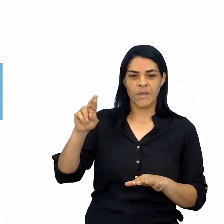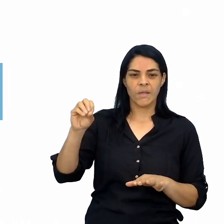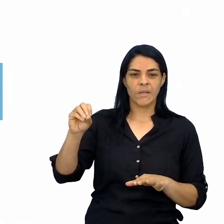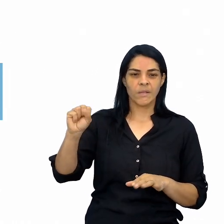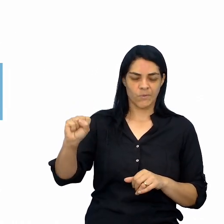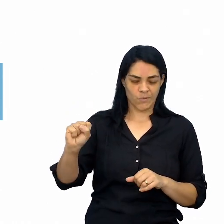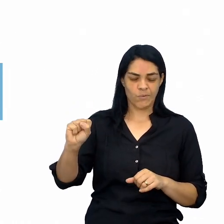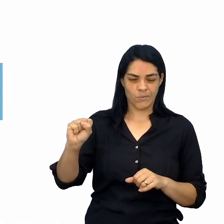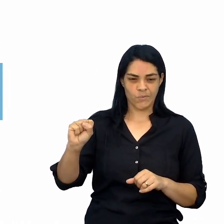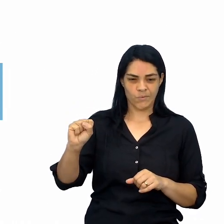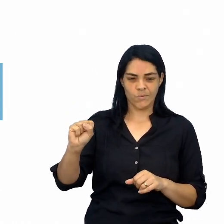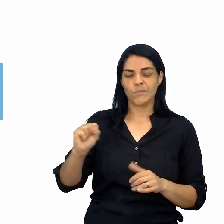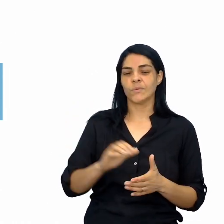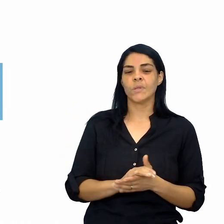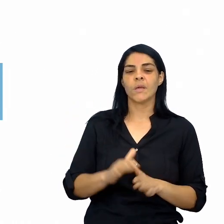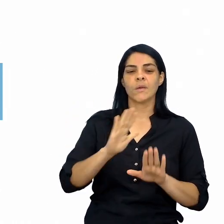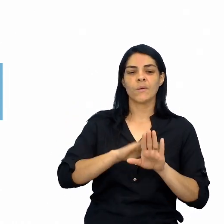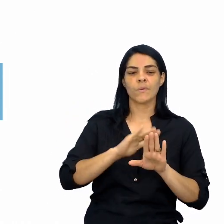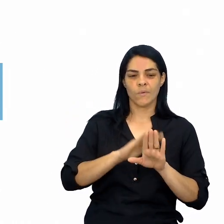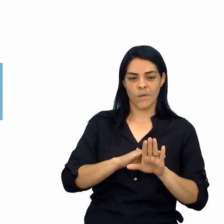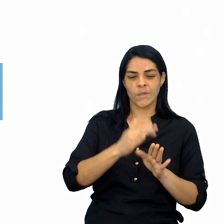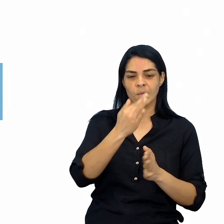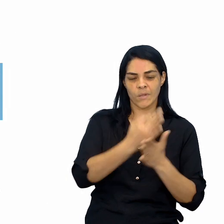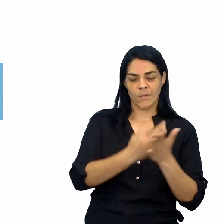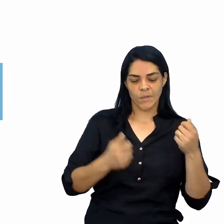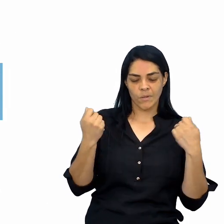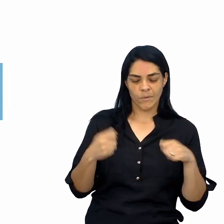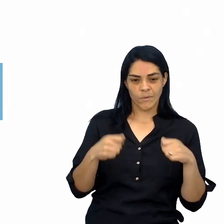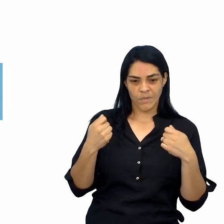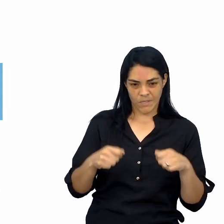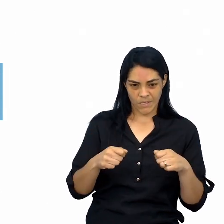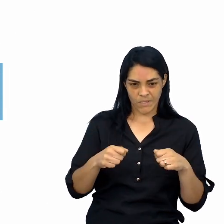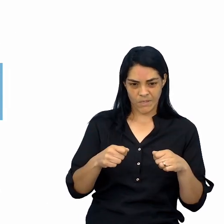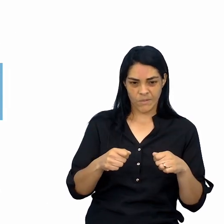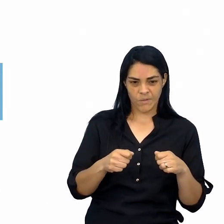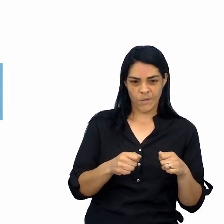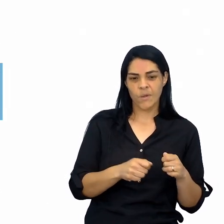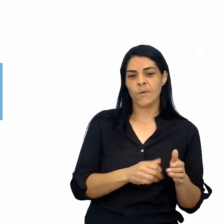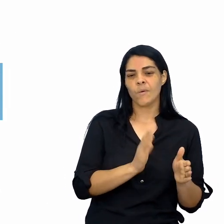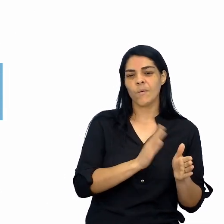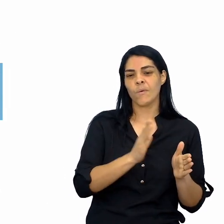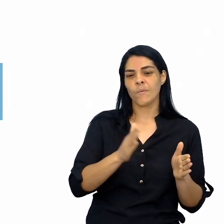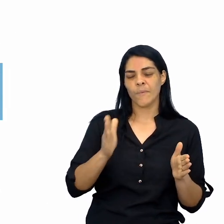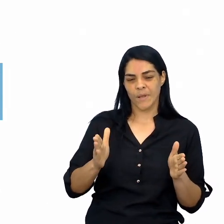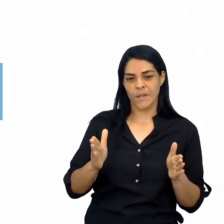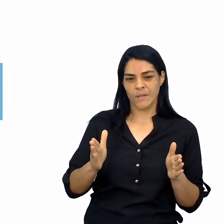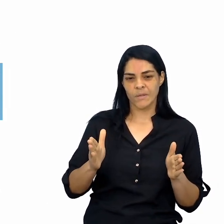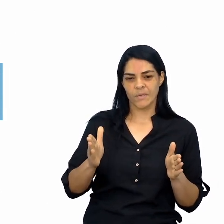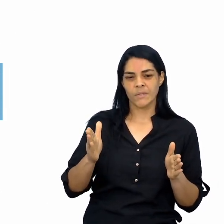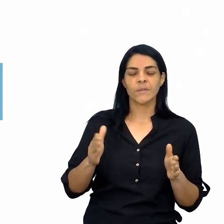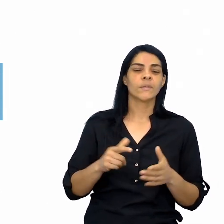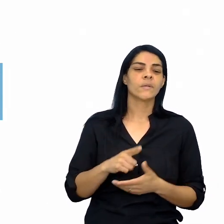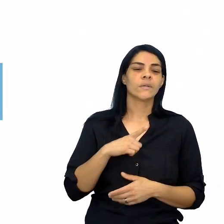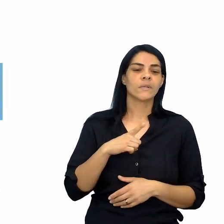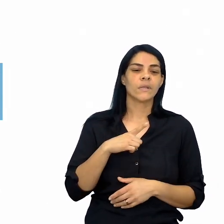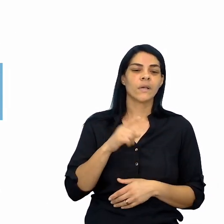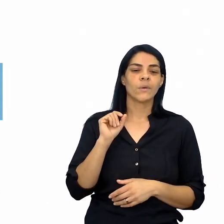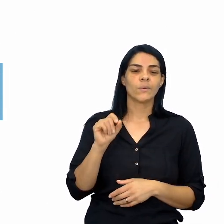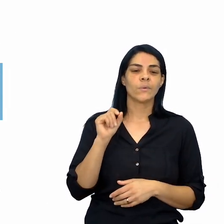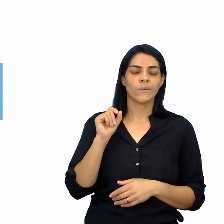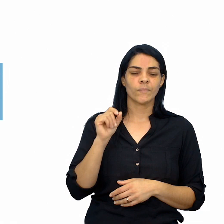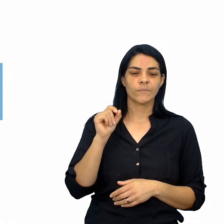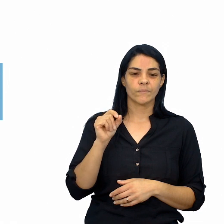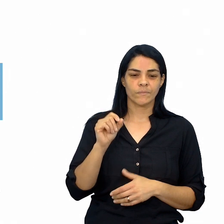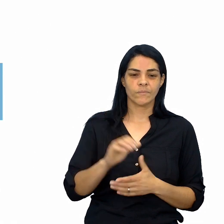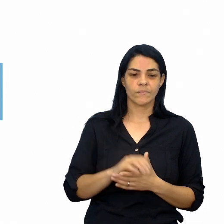texto precisa considerar. Esses parâmetros, eles constituem o que a gente chama